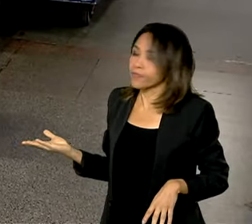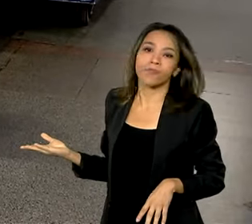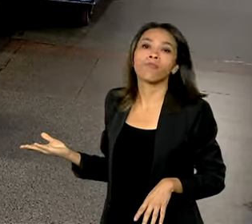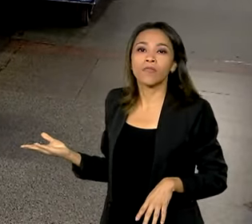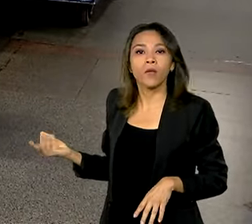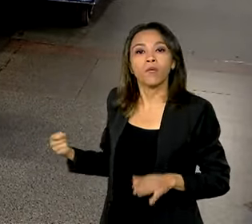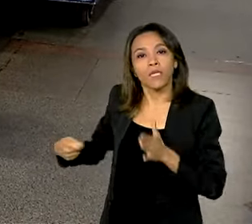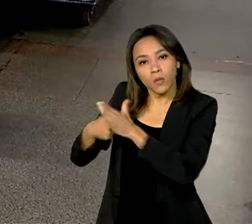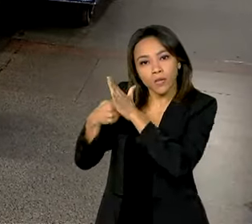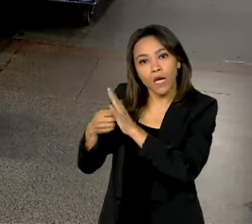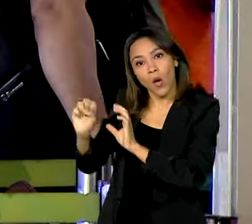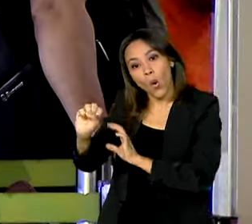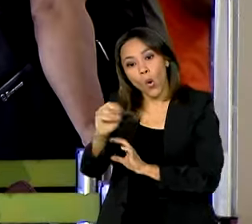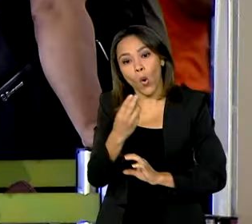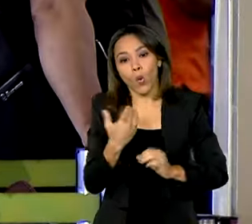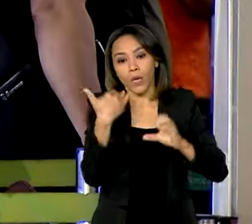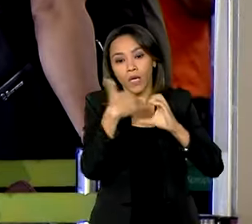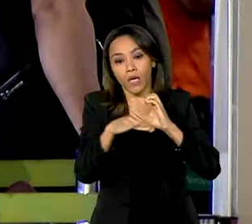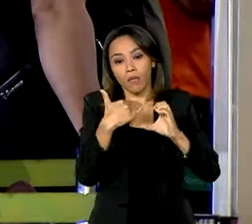falabr.cgu.gov.br, ou pelo e-mail